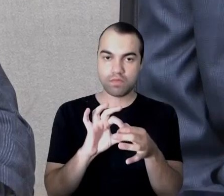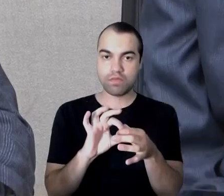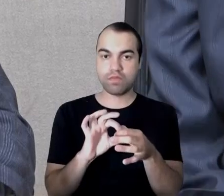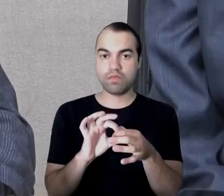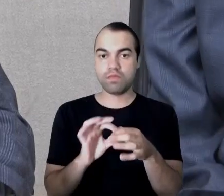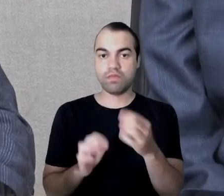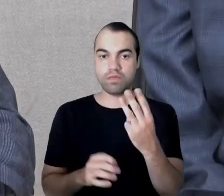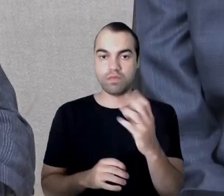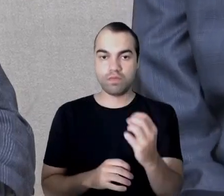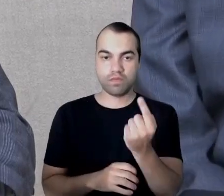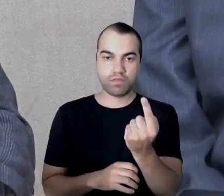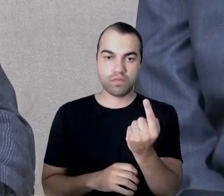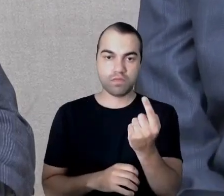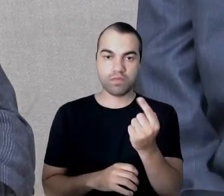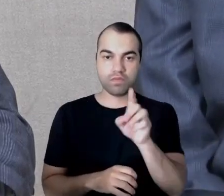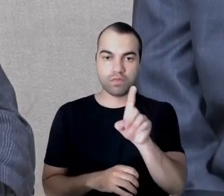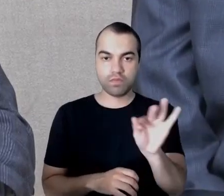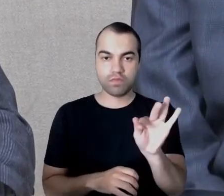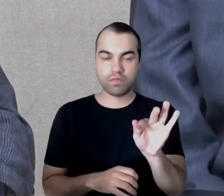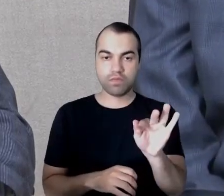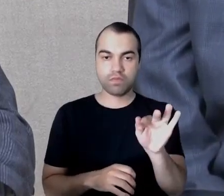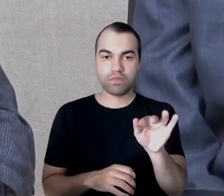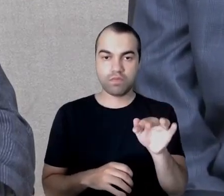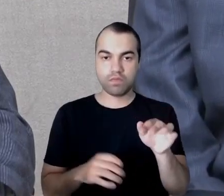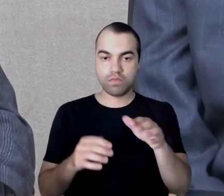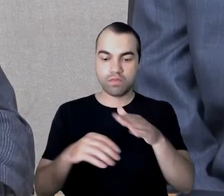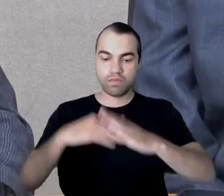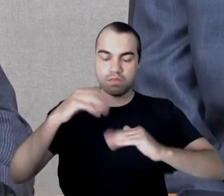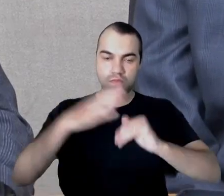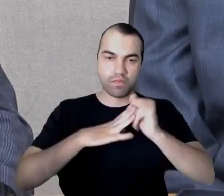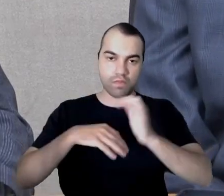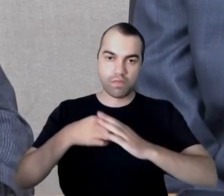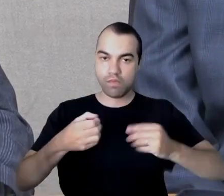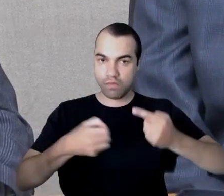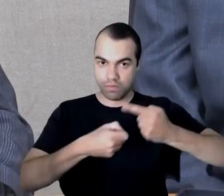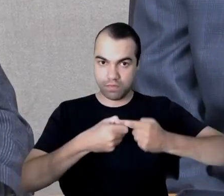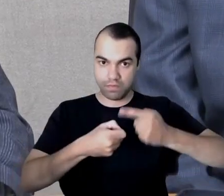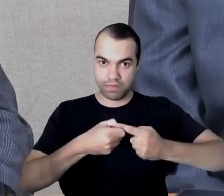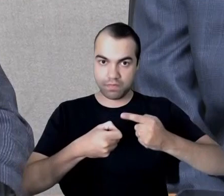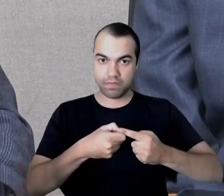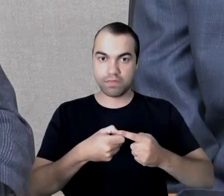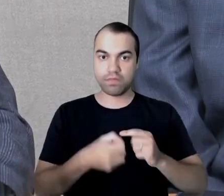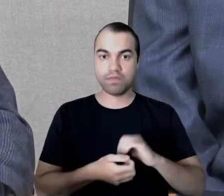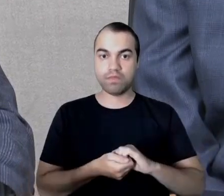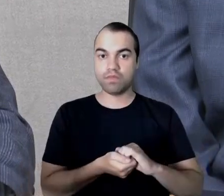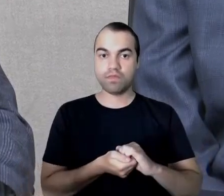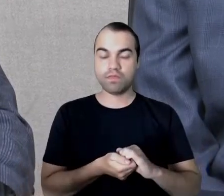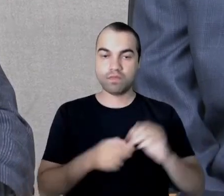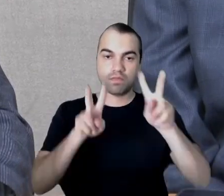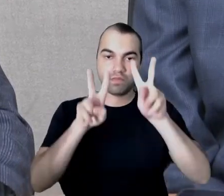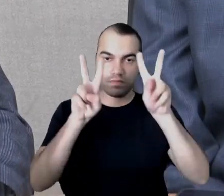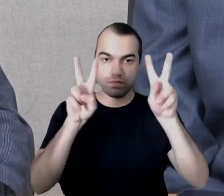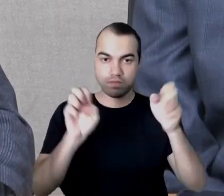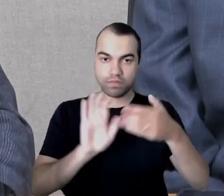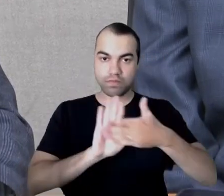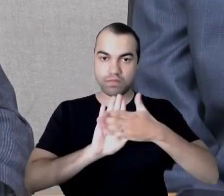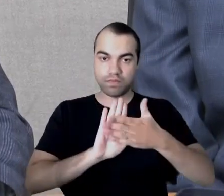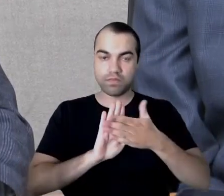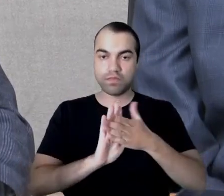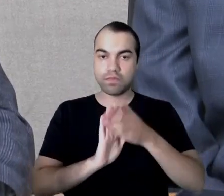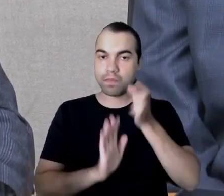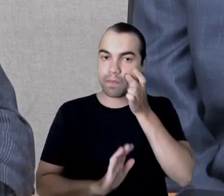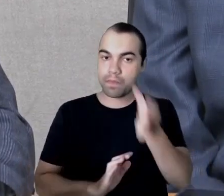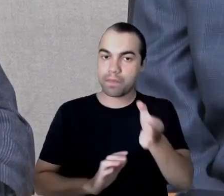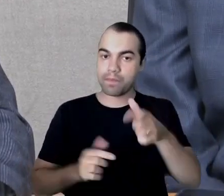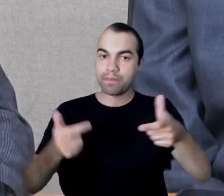que inclui no âmbito de competência dos Municípios Abra o aspas tratar assuntos de interesse local fecho aspas entre